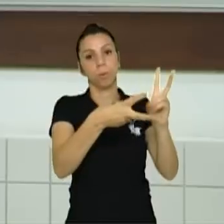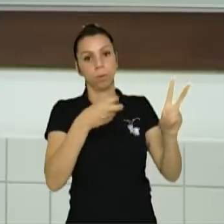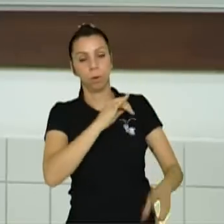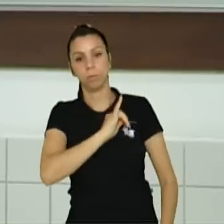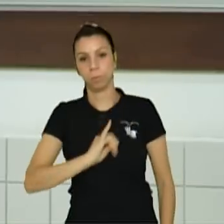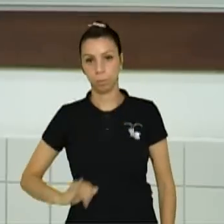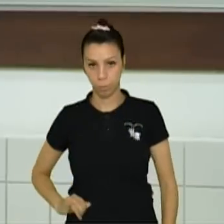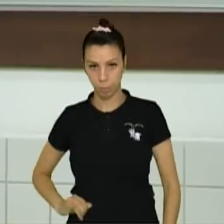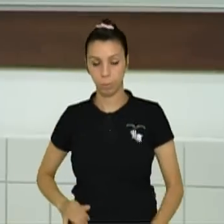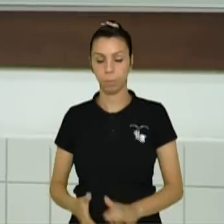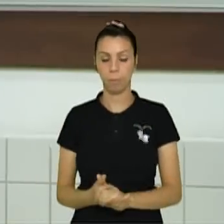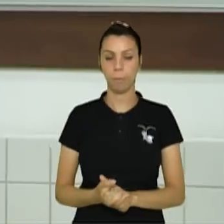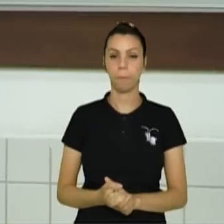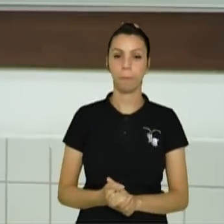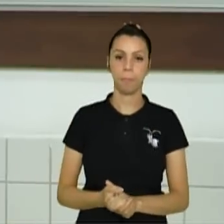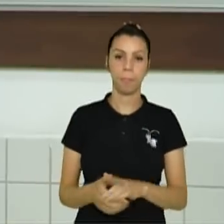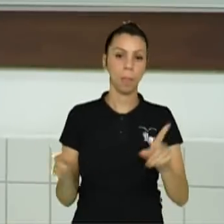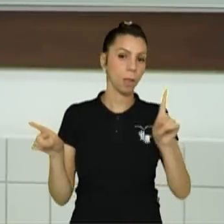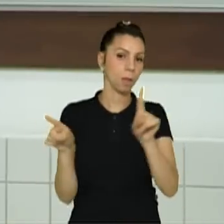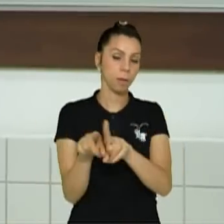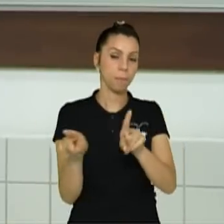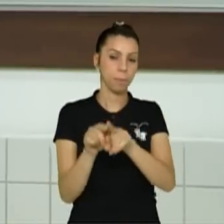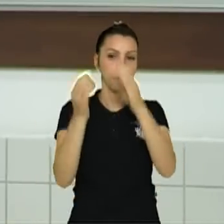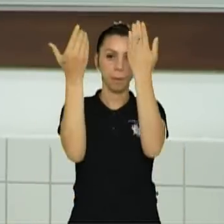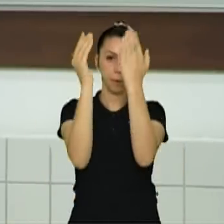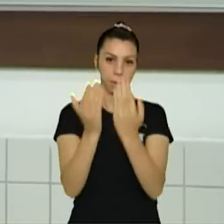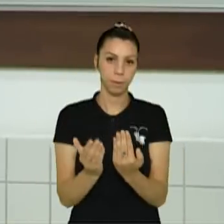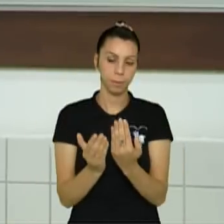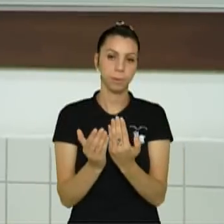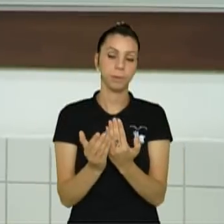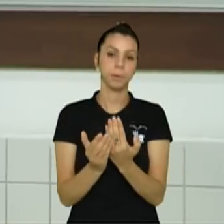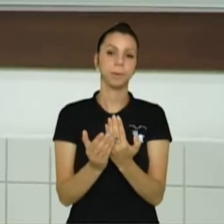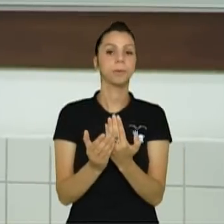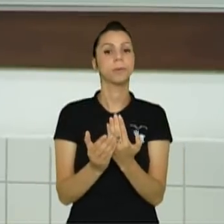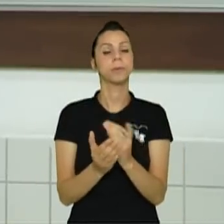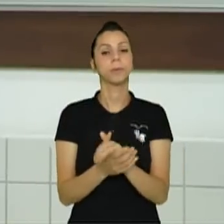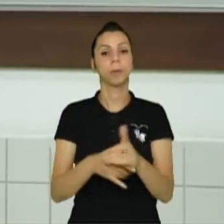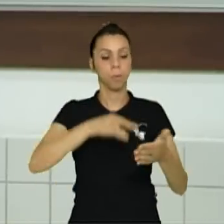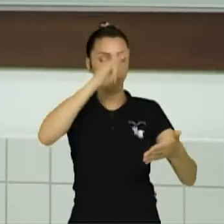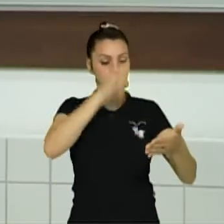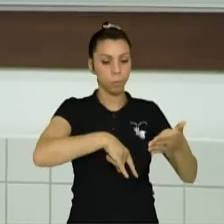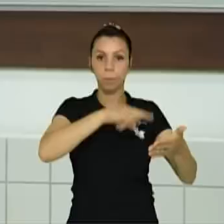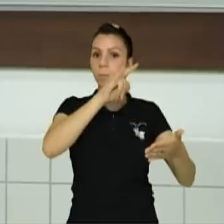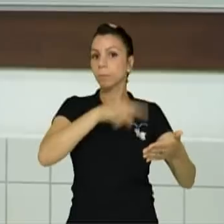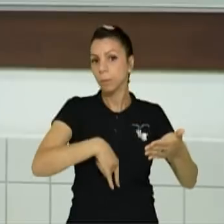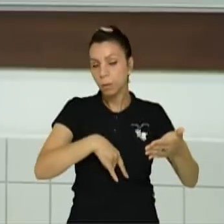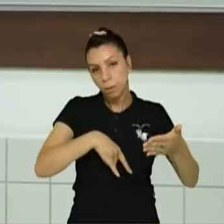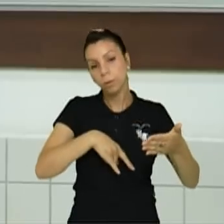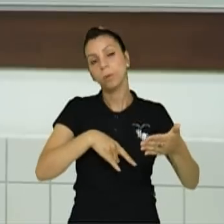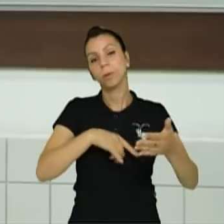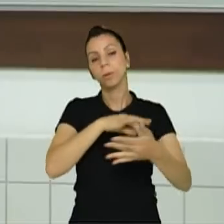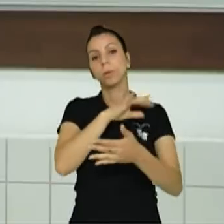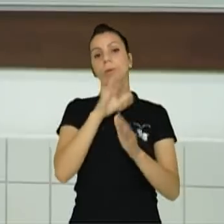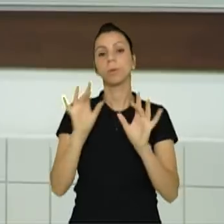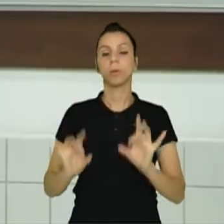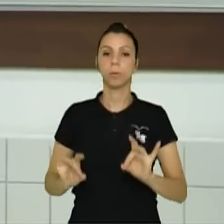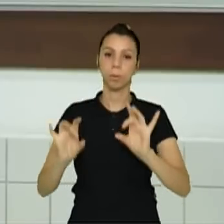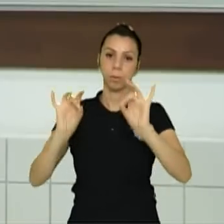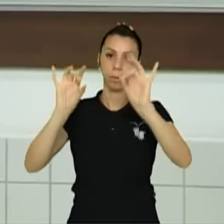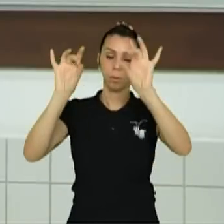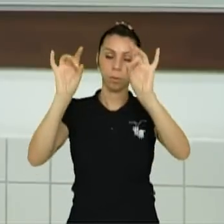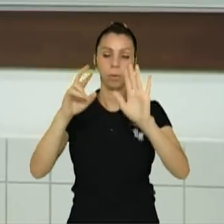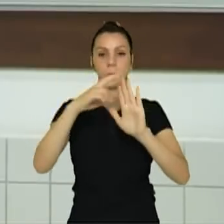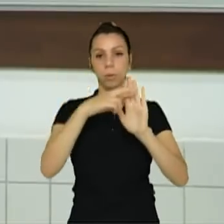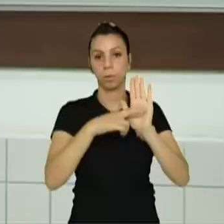governo. E, além disso, além de a gente ter analisado, inclusive, alguns documentos, né, em especial o regulamento